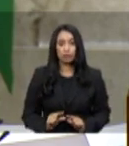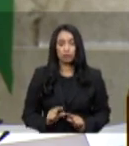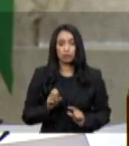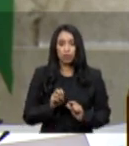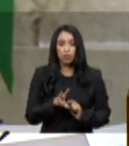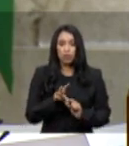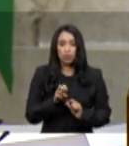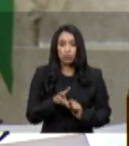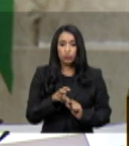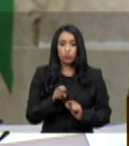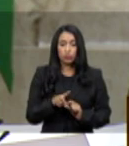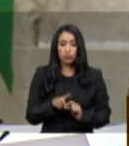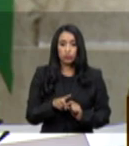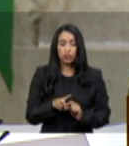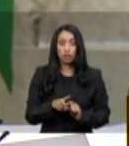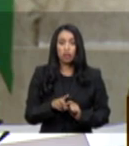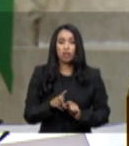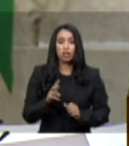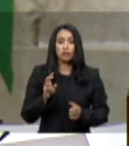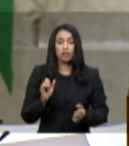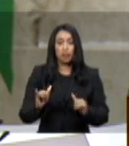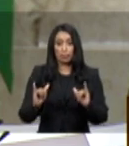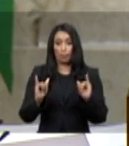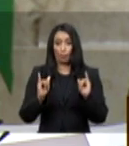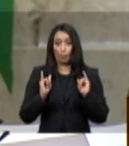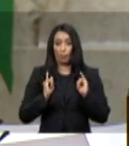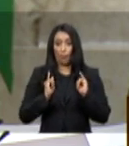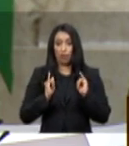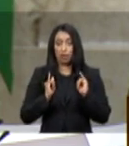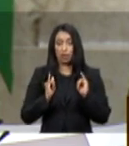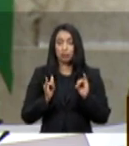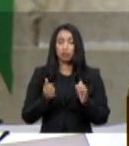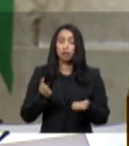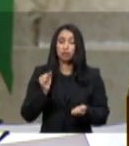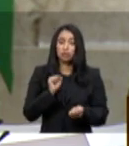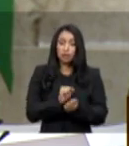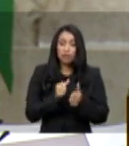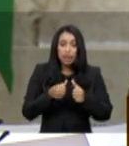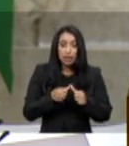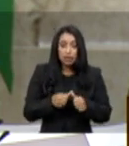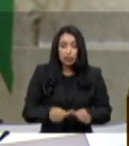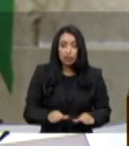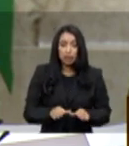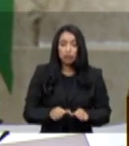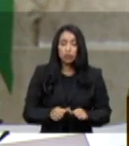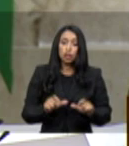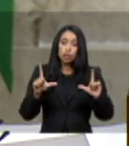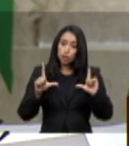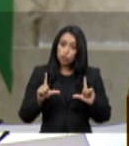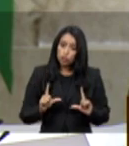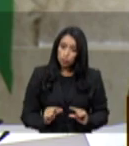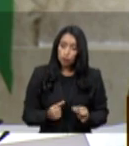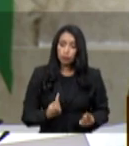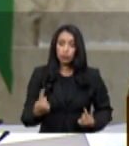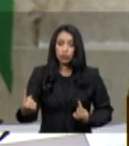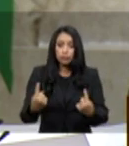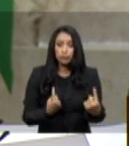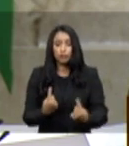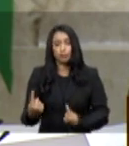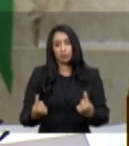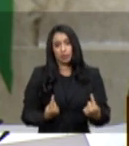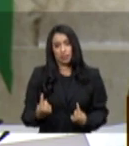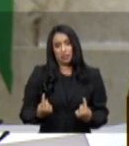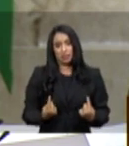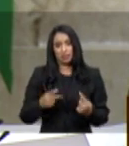vetor é o vetor da inércia e não o vetor do máximo movimentação humana